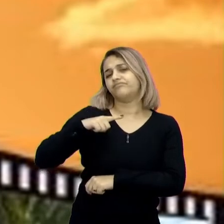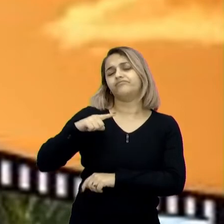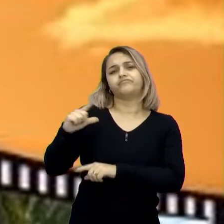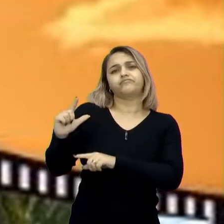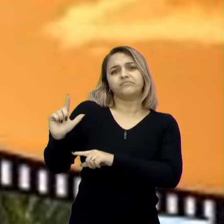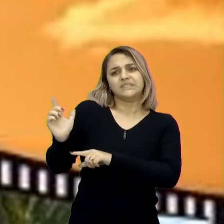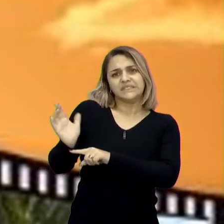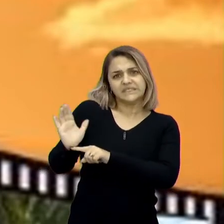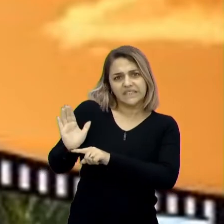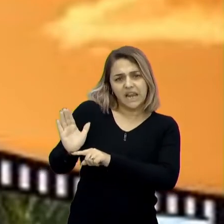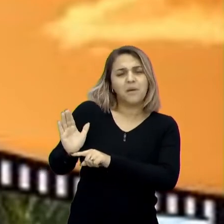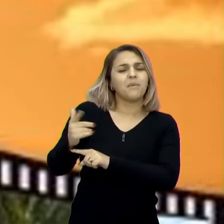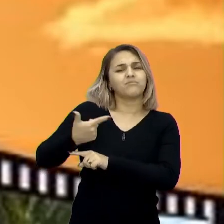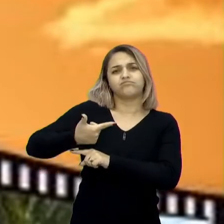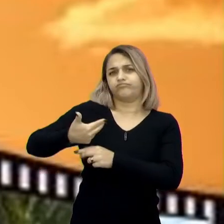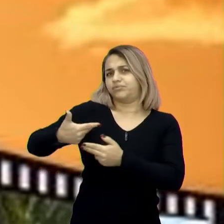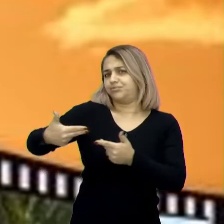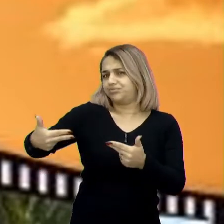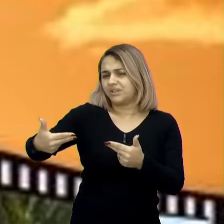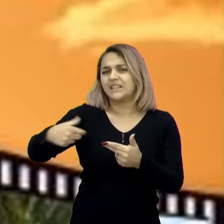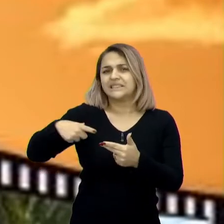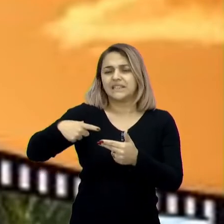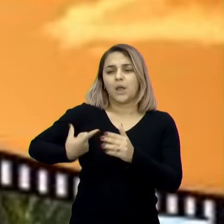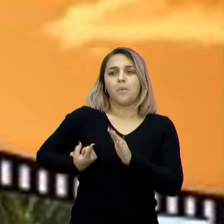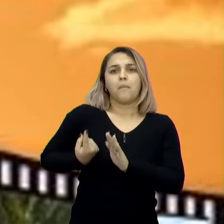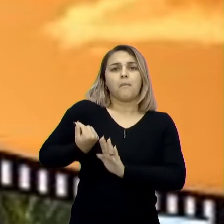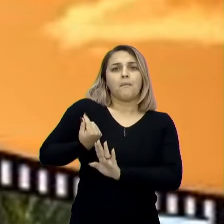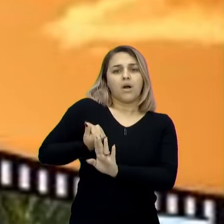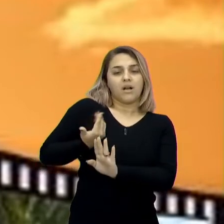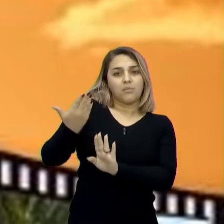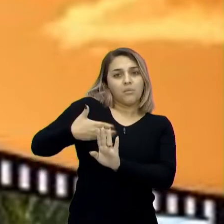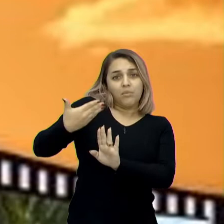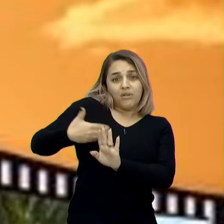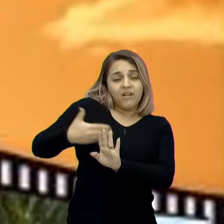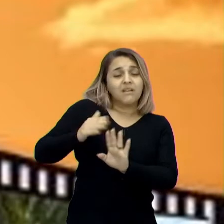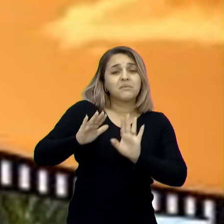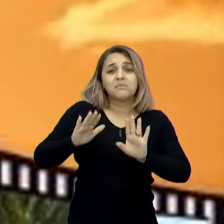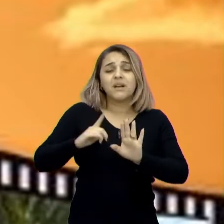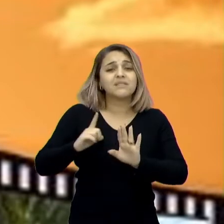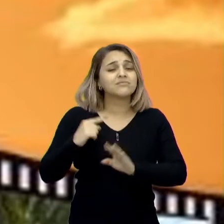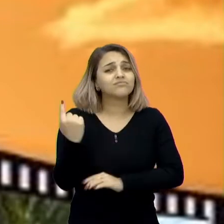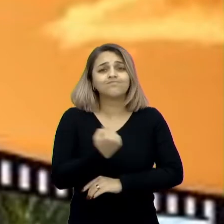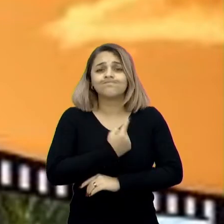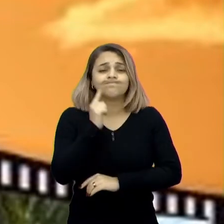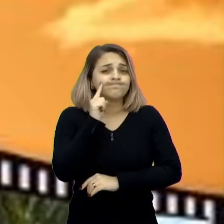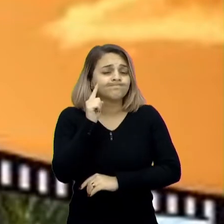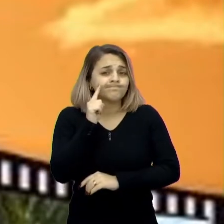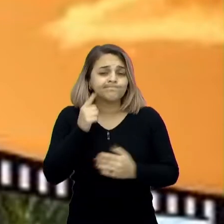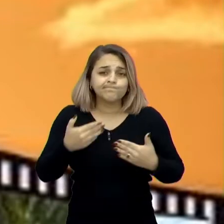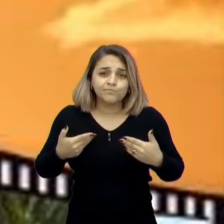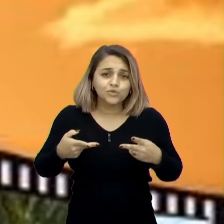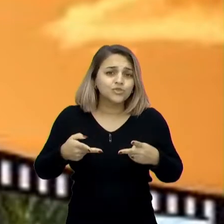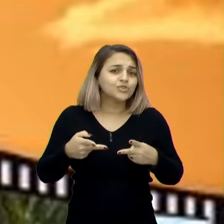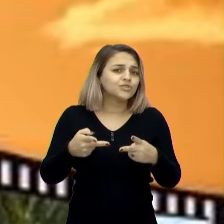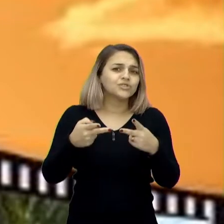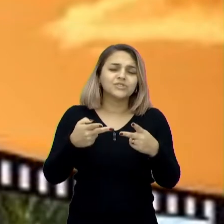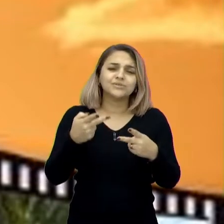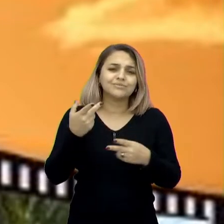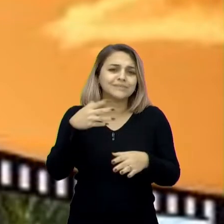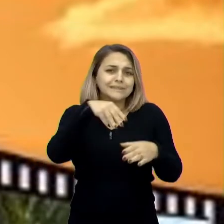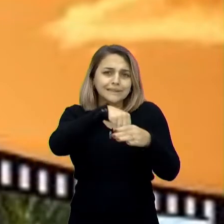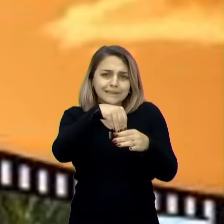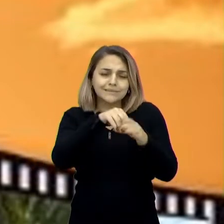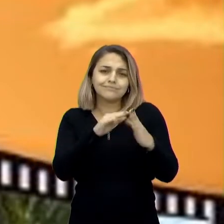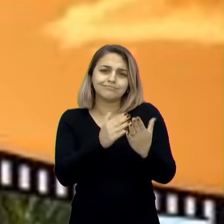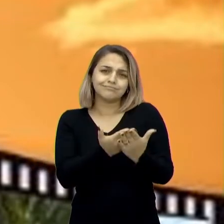envolvem um orçamento, né, por trás de toda a produção. Agora, quando a gente lida com o nosso dia a dia, na escola, na